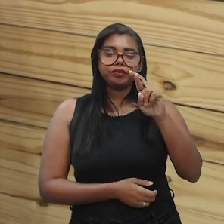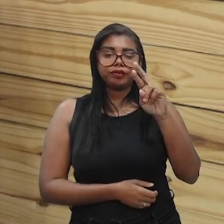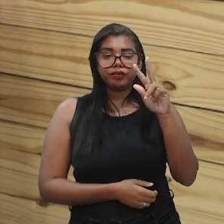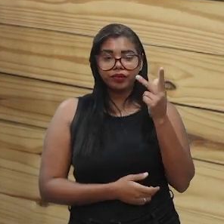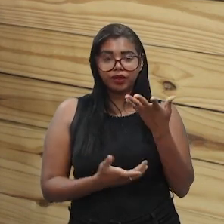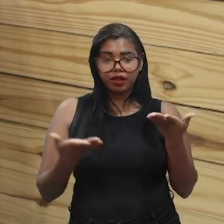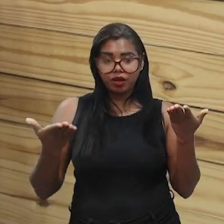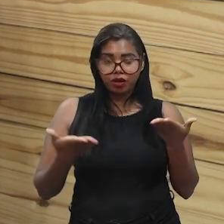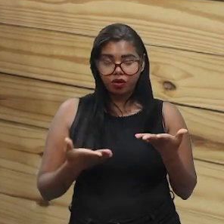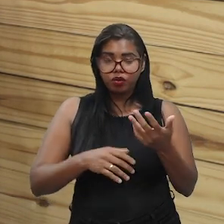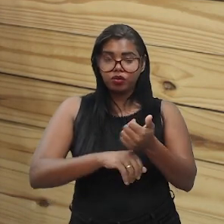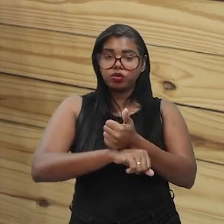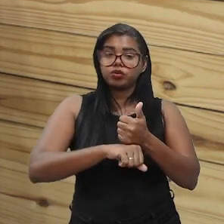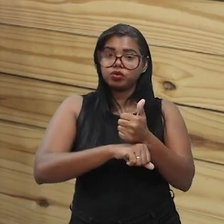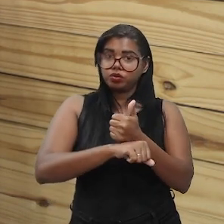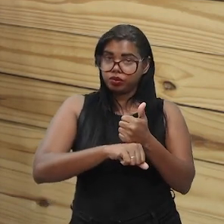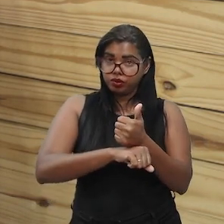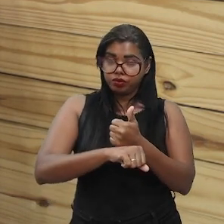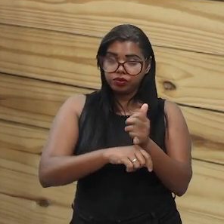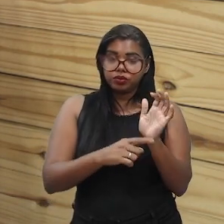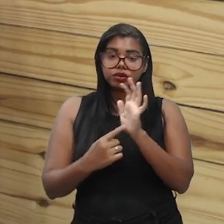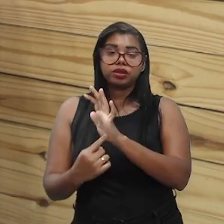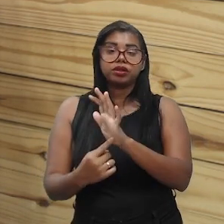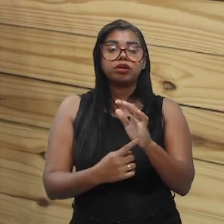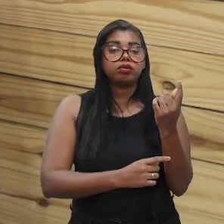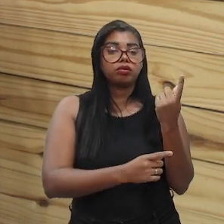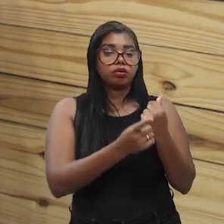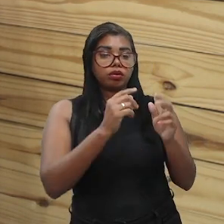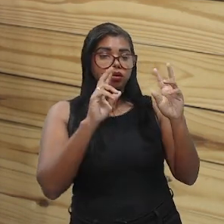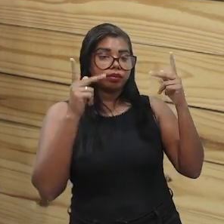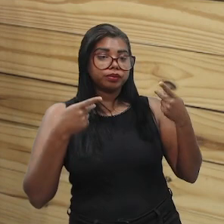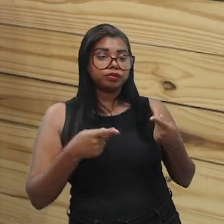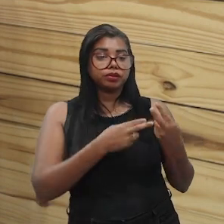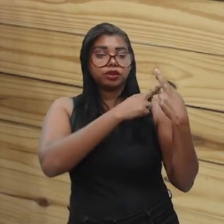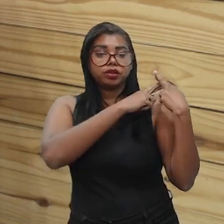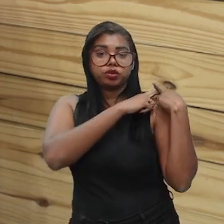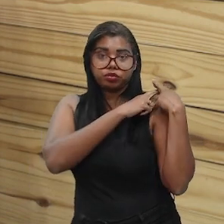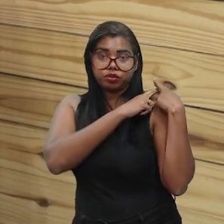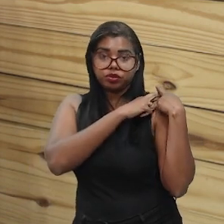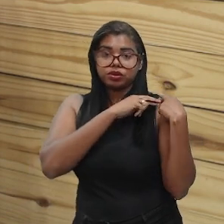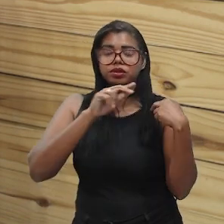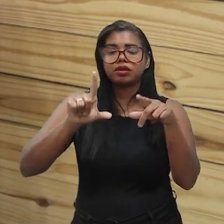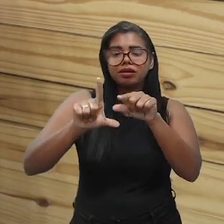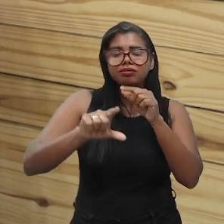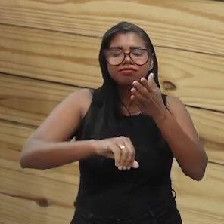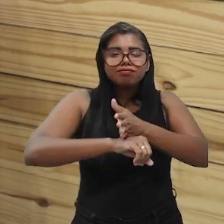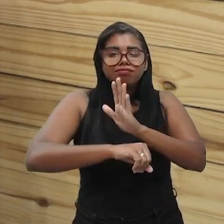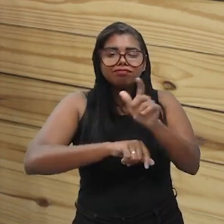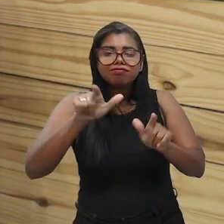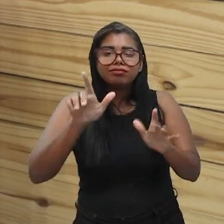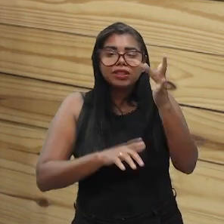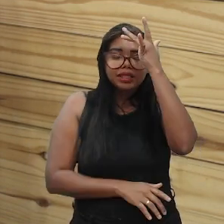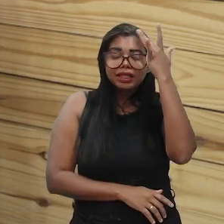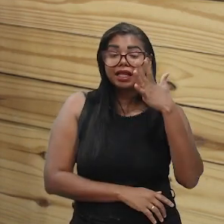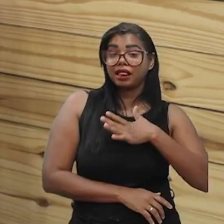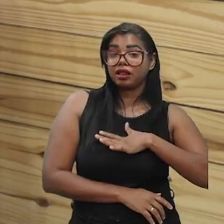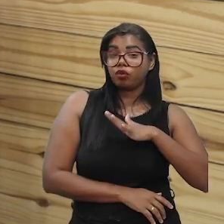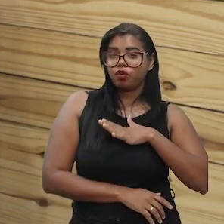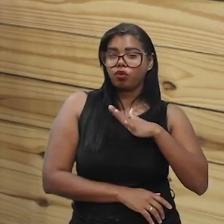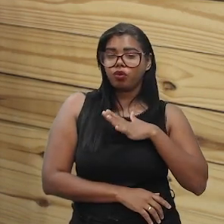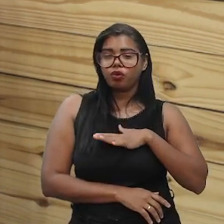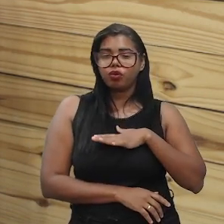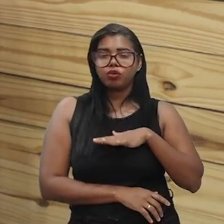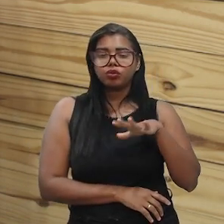o profissional que está ali lidando com o capital humano, responsável pela seleção, pelo treinamento, ele gosta muito de ouvir